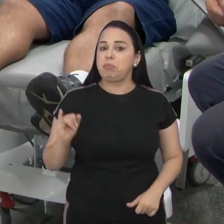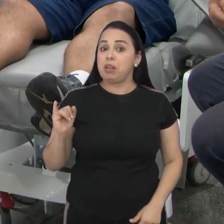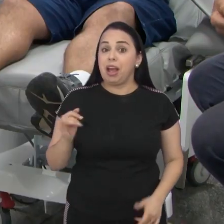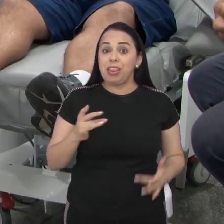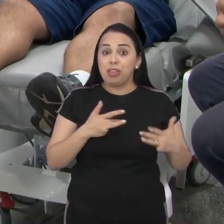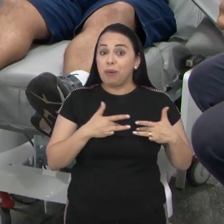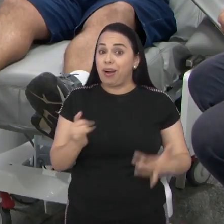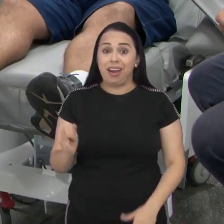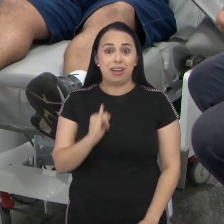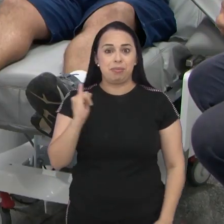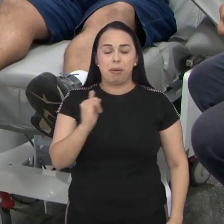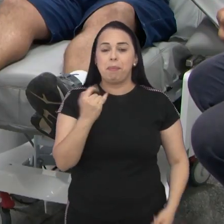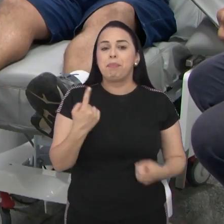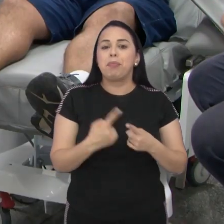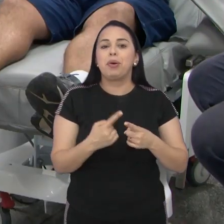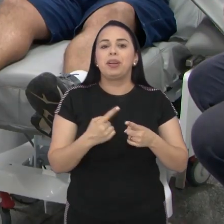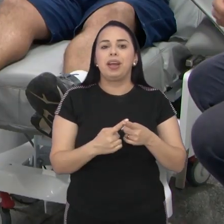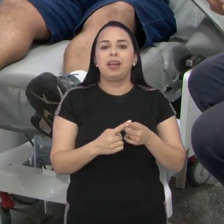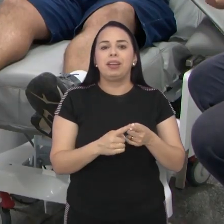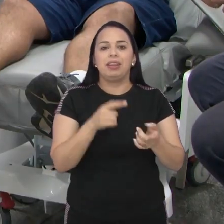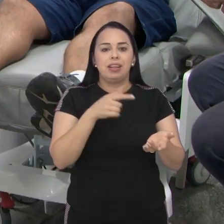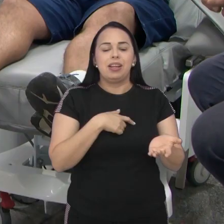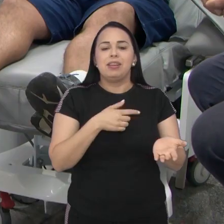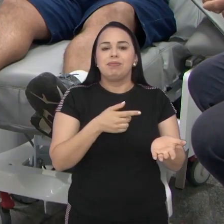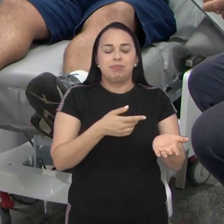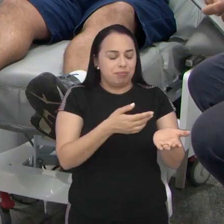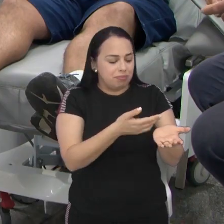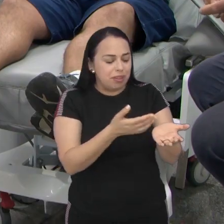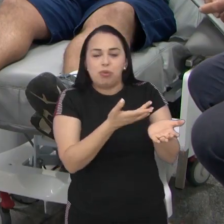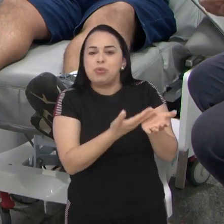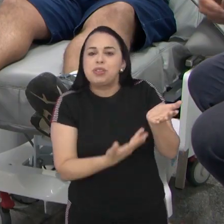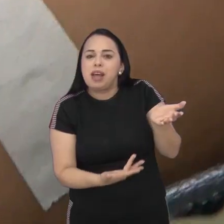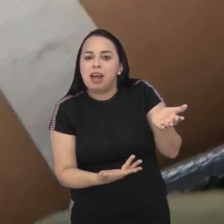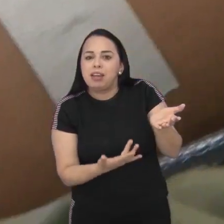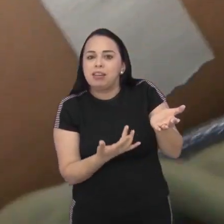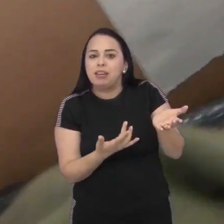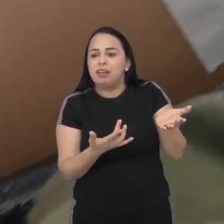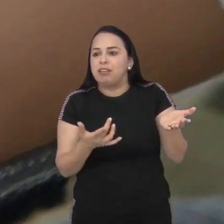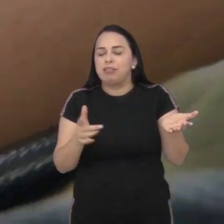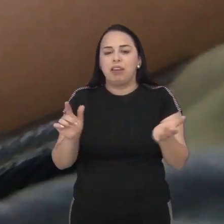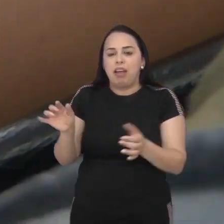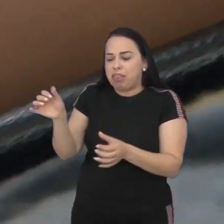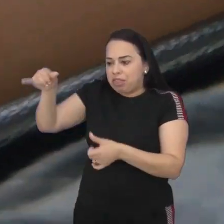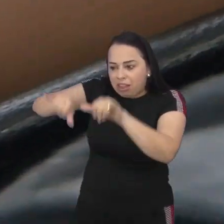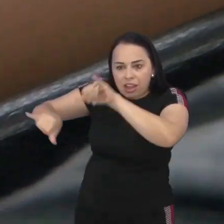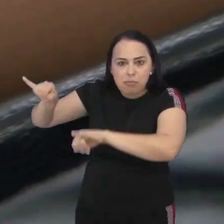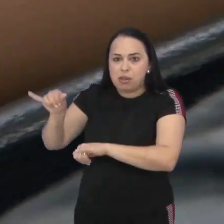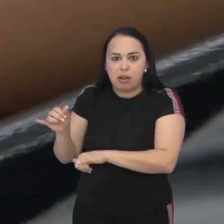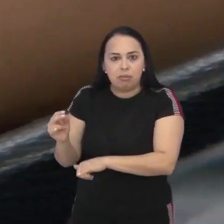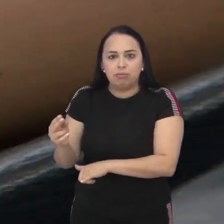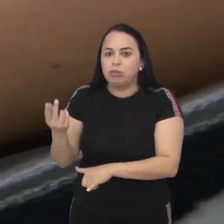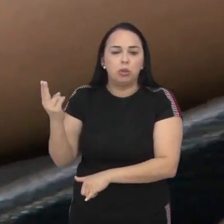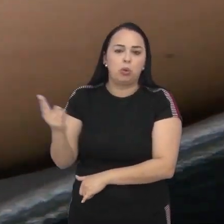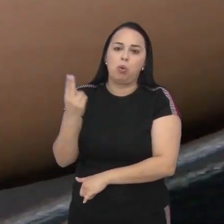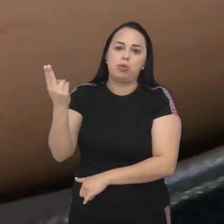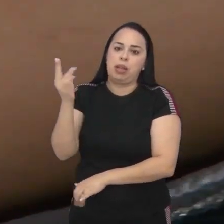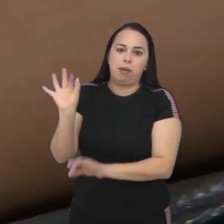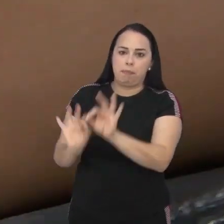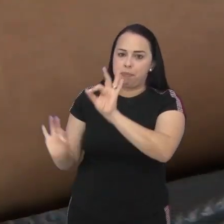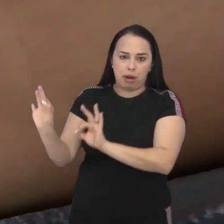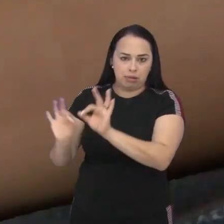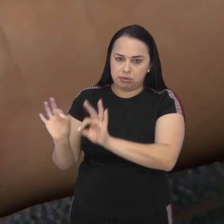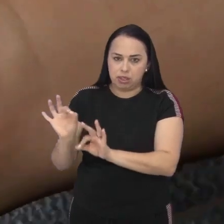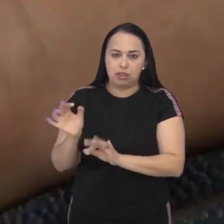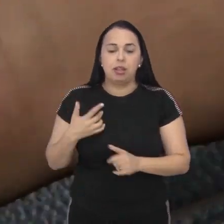As doações são fundamentais porque o sangue é insubstituível e não pode ser produzido artificialmente. Apesar